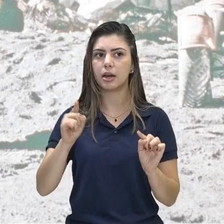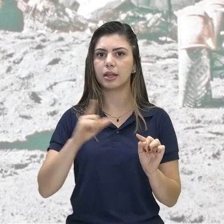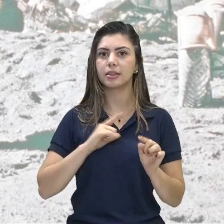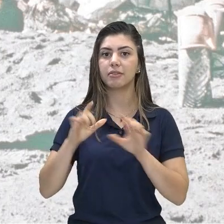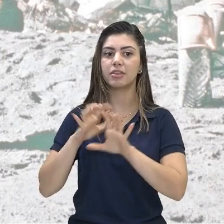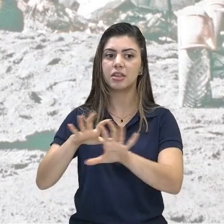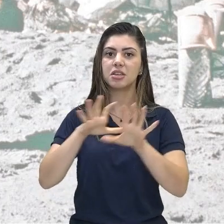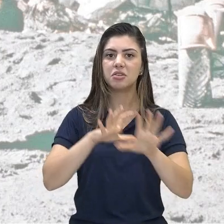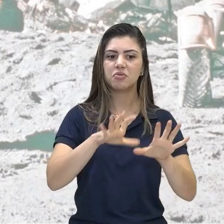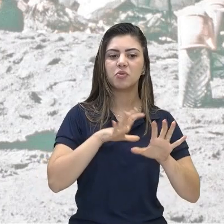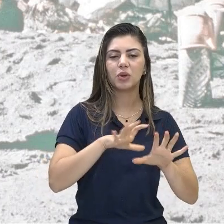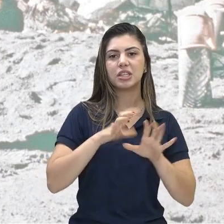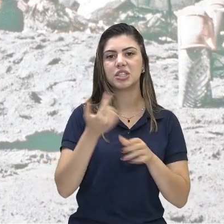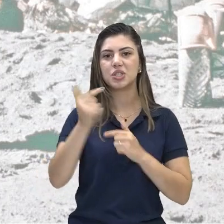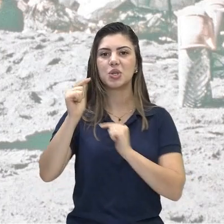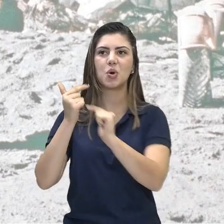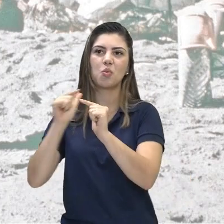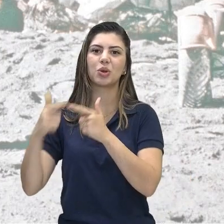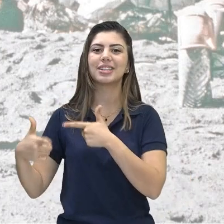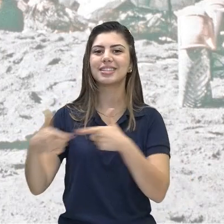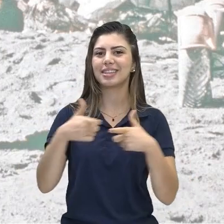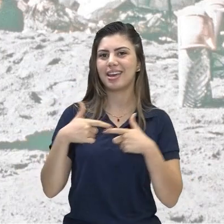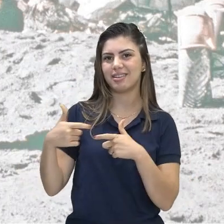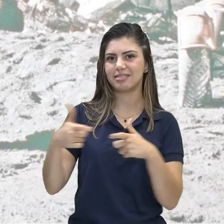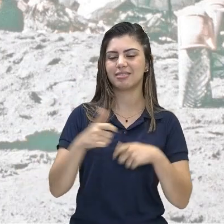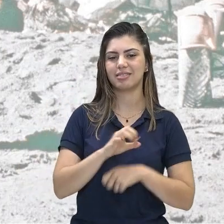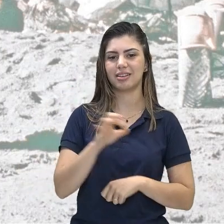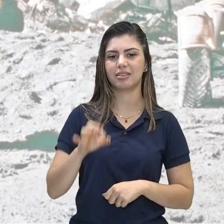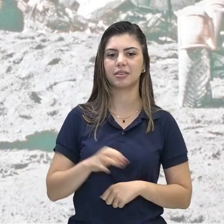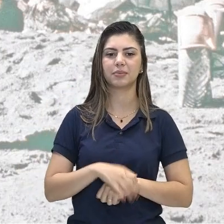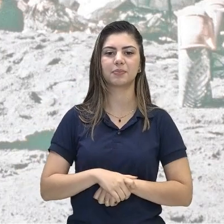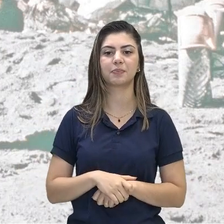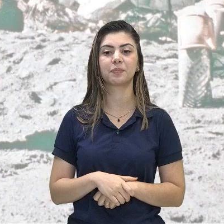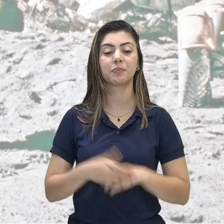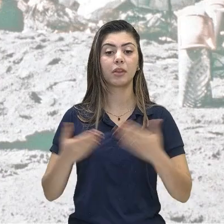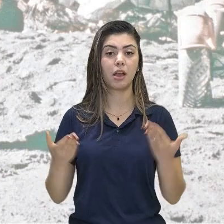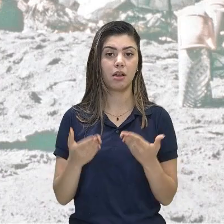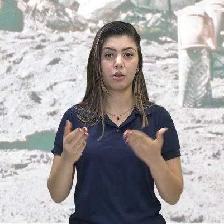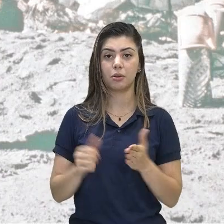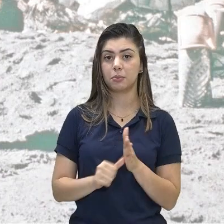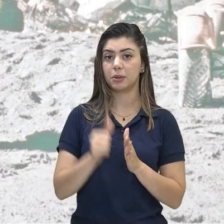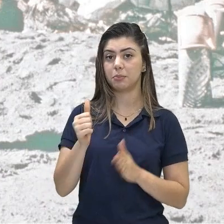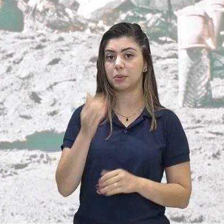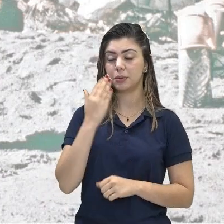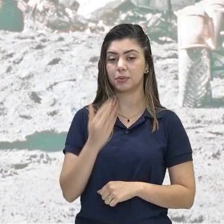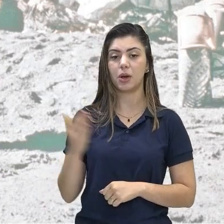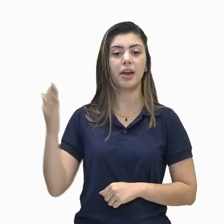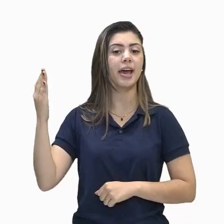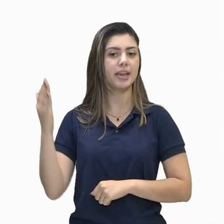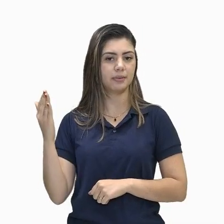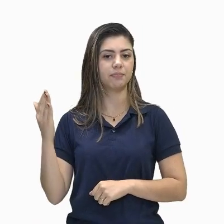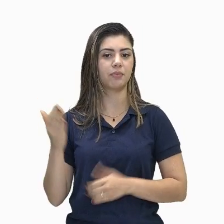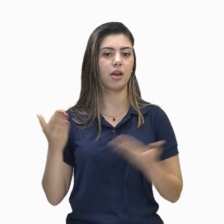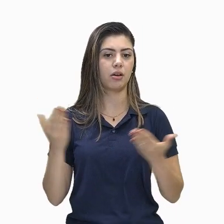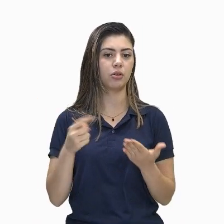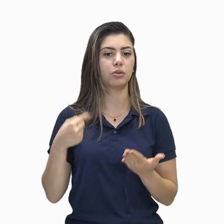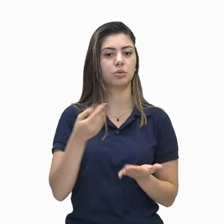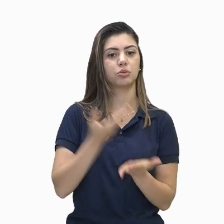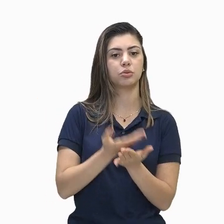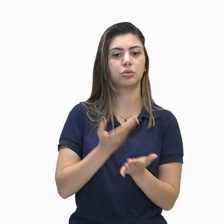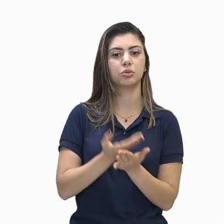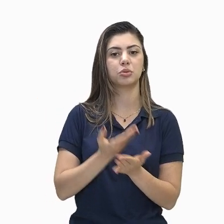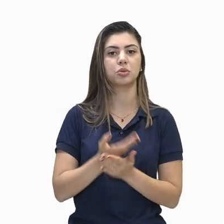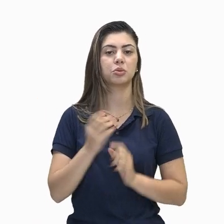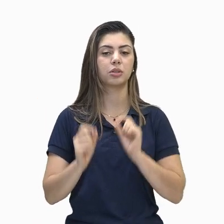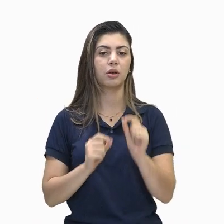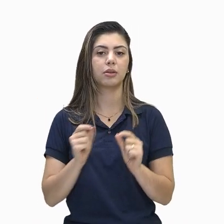conflitos indiretos. E o primeiro que a gente observa agora é a Guerra da Coreia, que ocorreu entre os